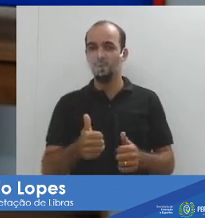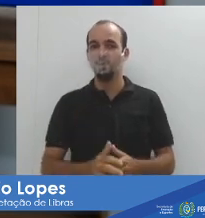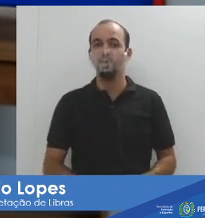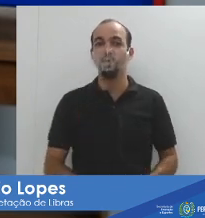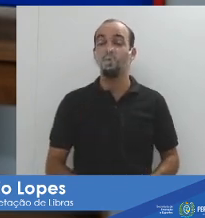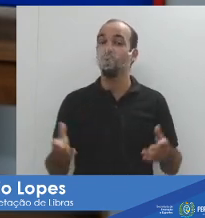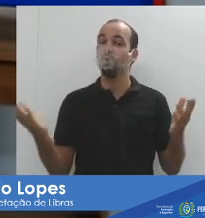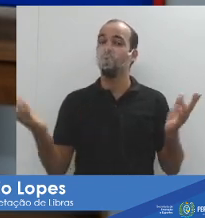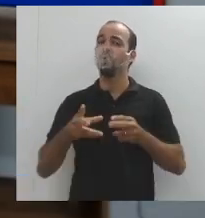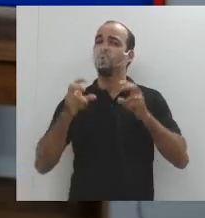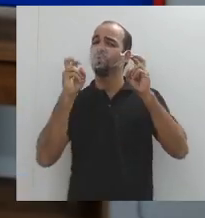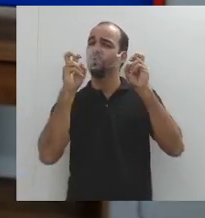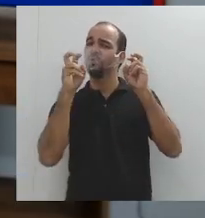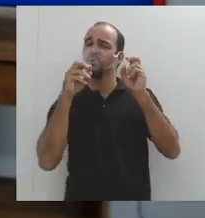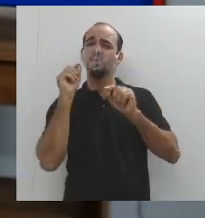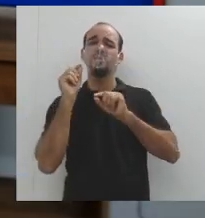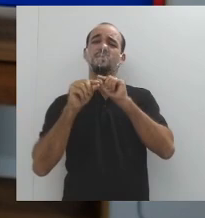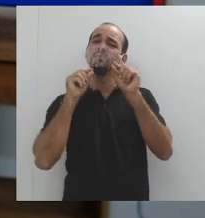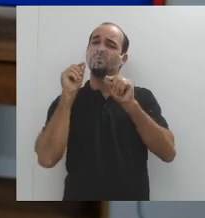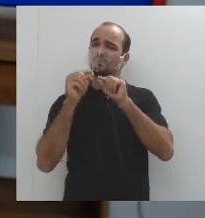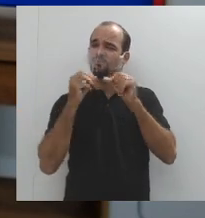falar sobre um tema